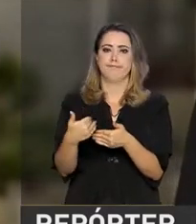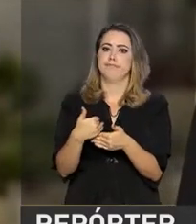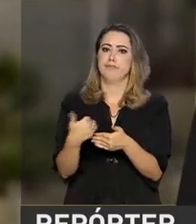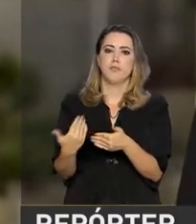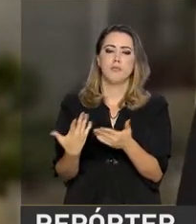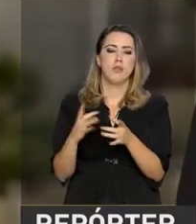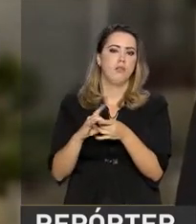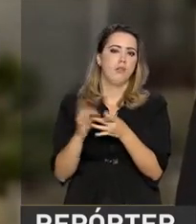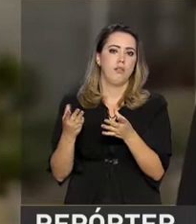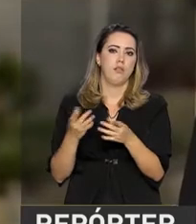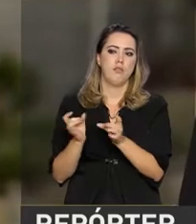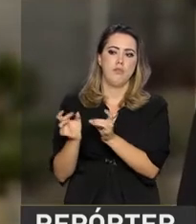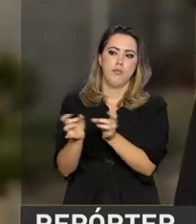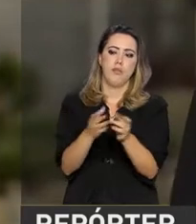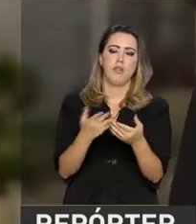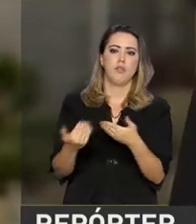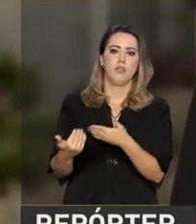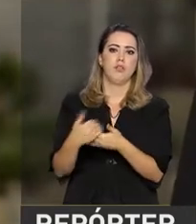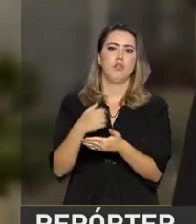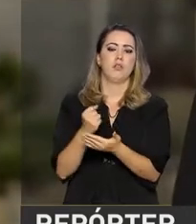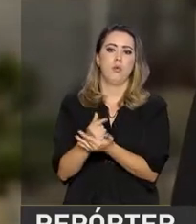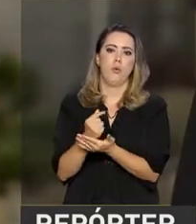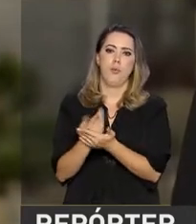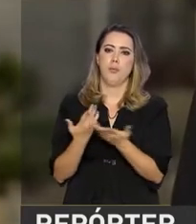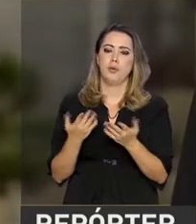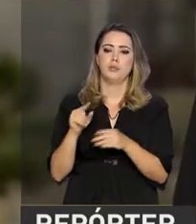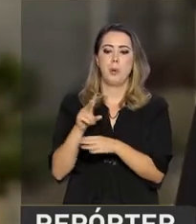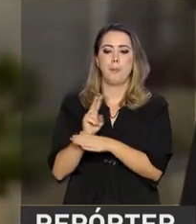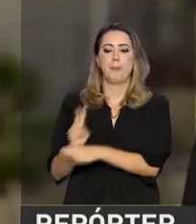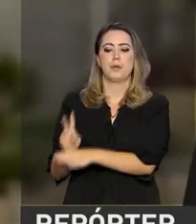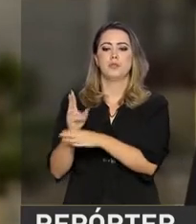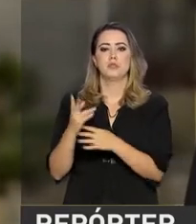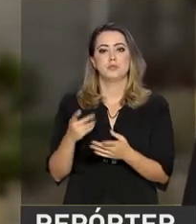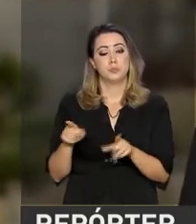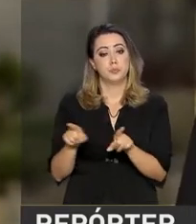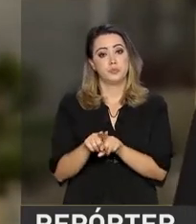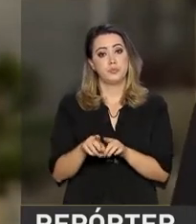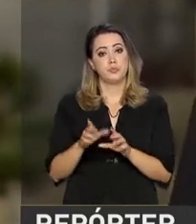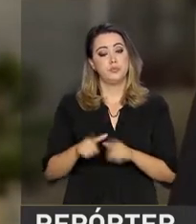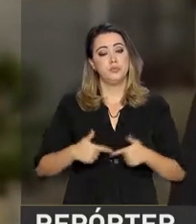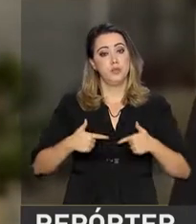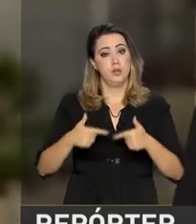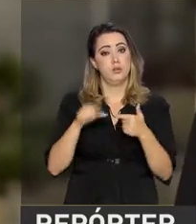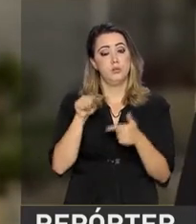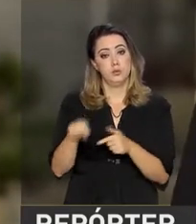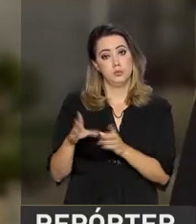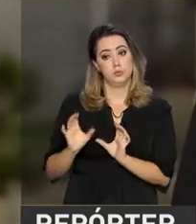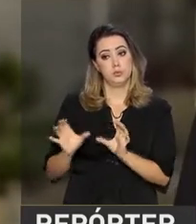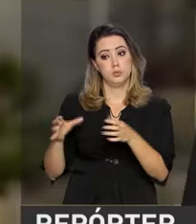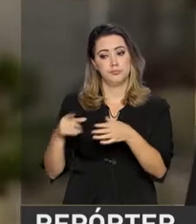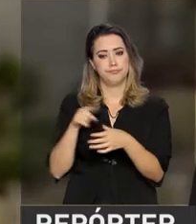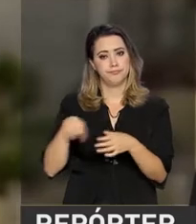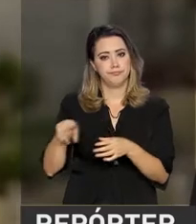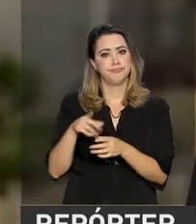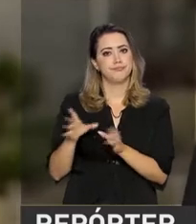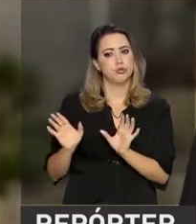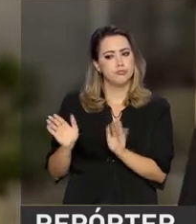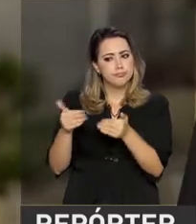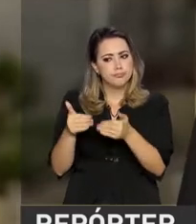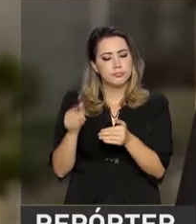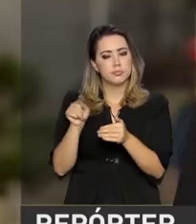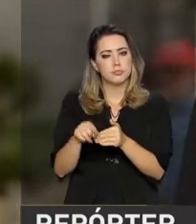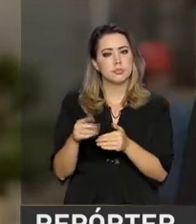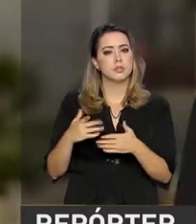a livre circulação dos produtos, o chamado protecionismo. A luta contra esta postura é um dos objetivos